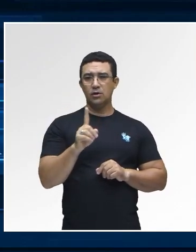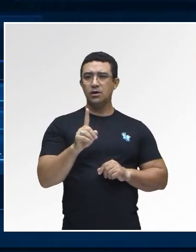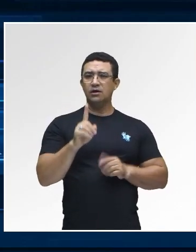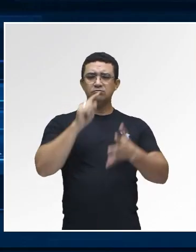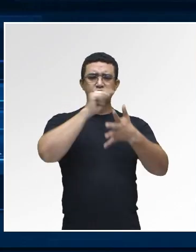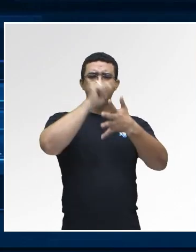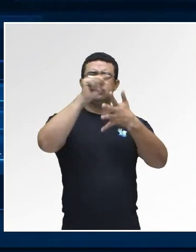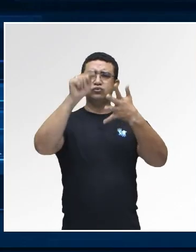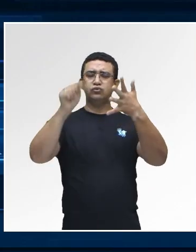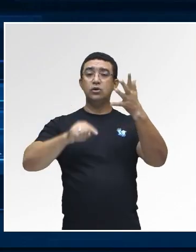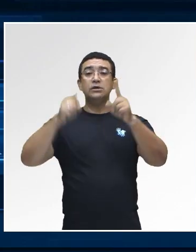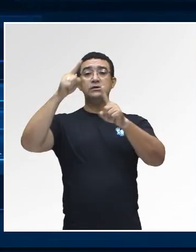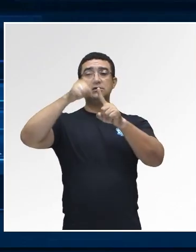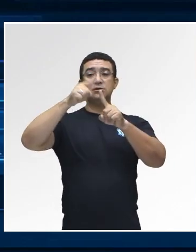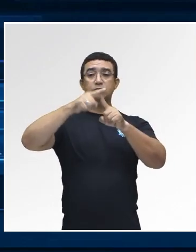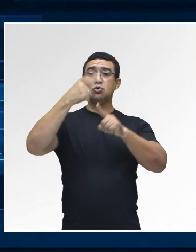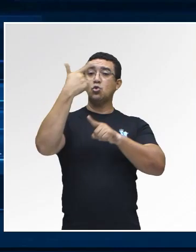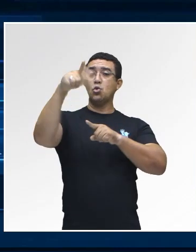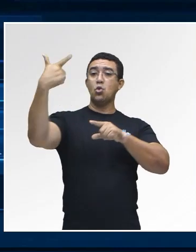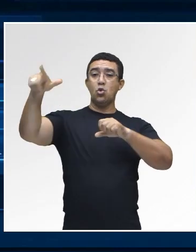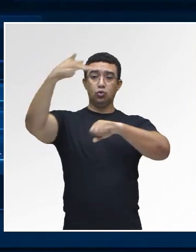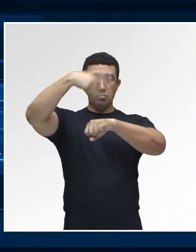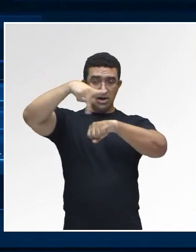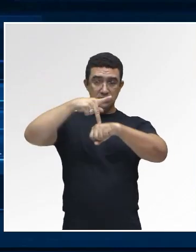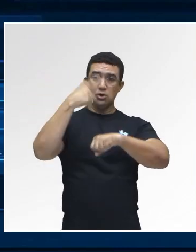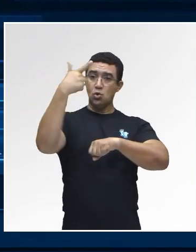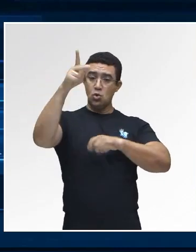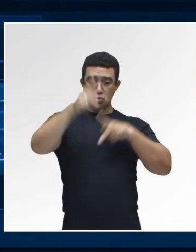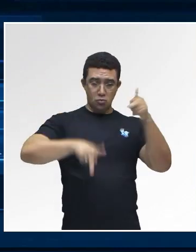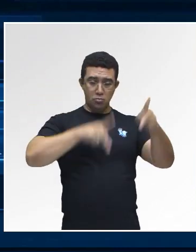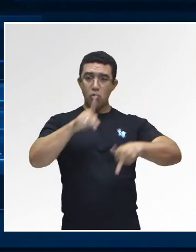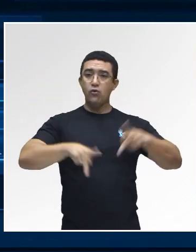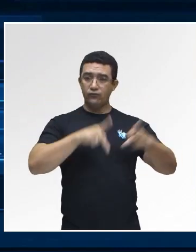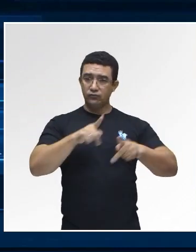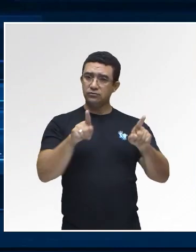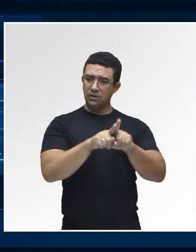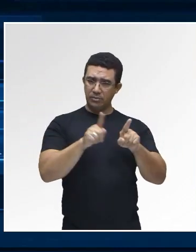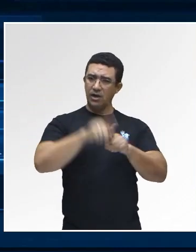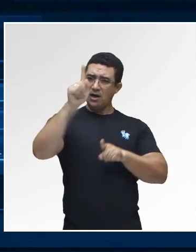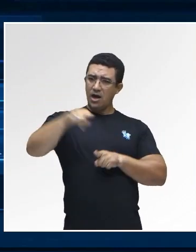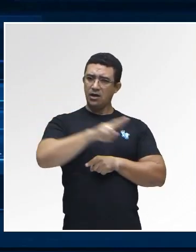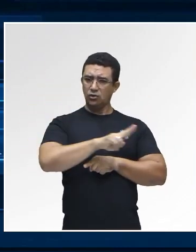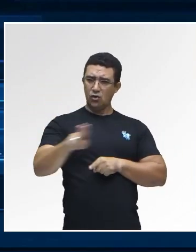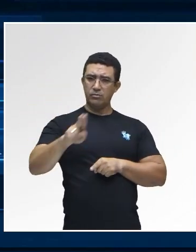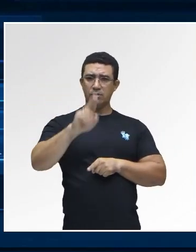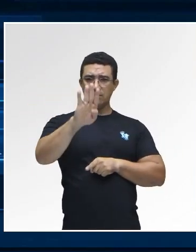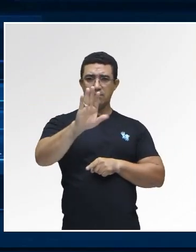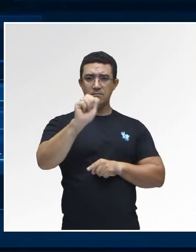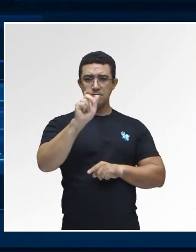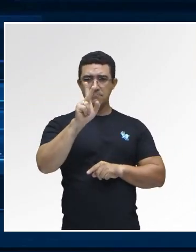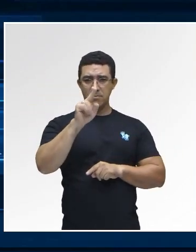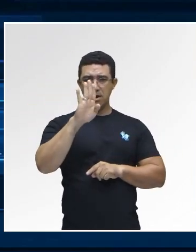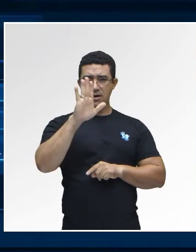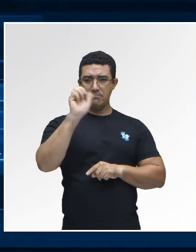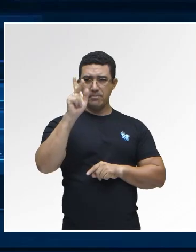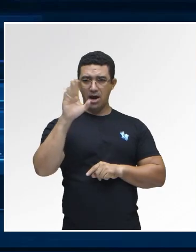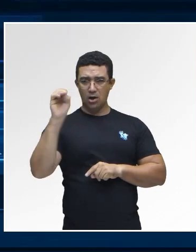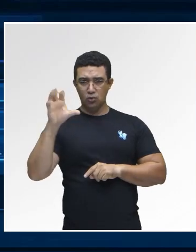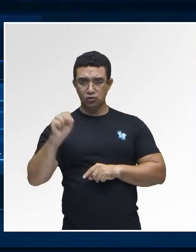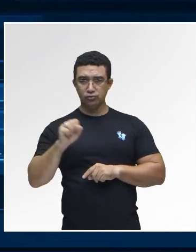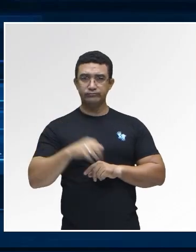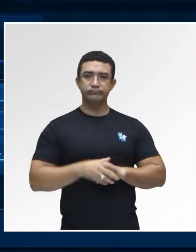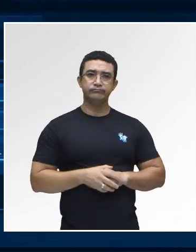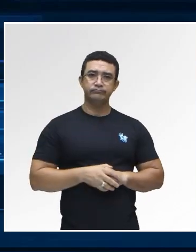um herói que virou um grande astro de cinema. Tinham os germânicos, ok?